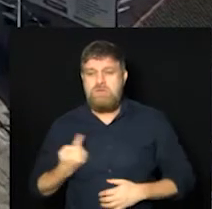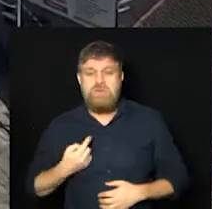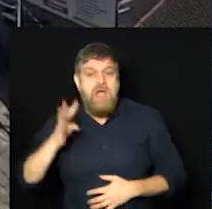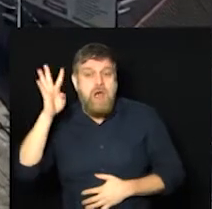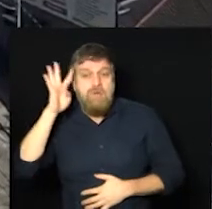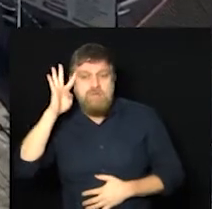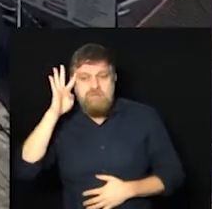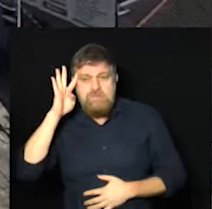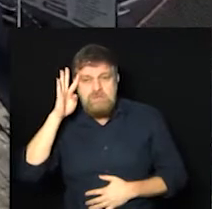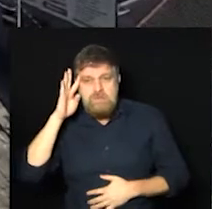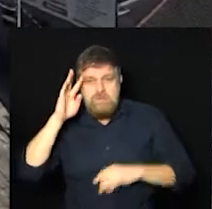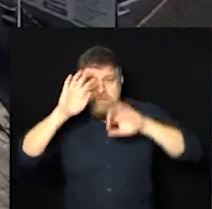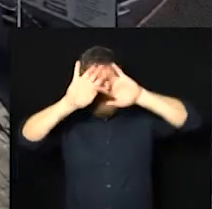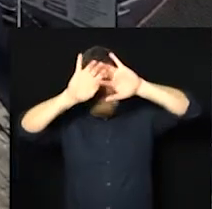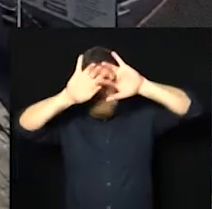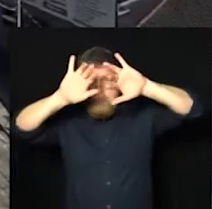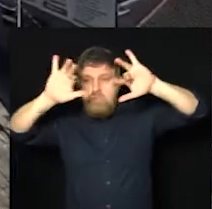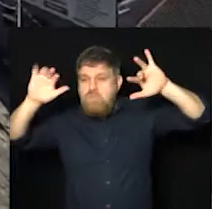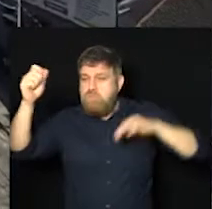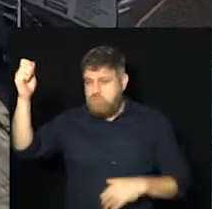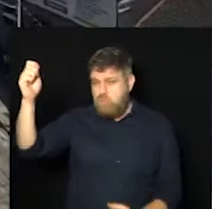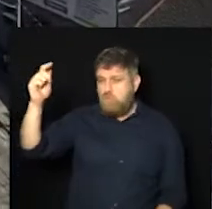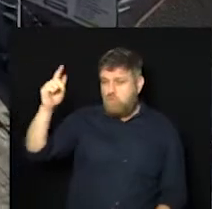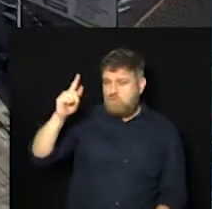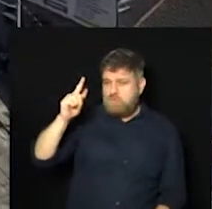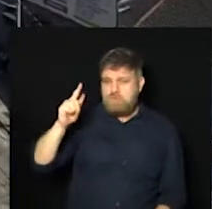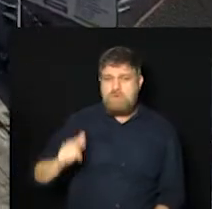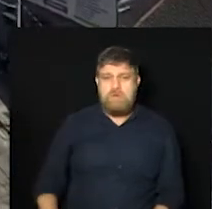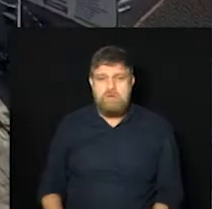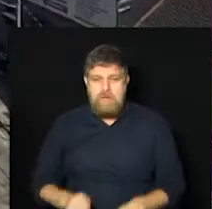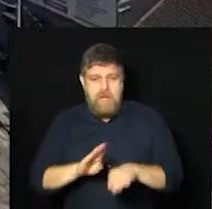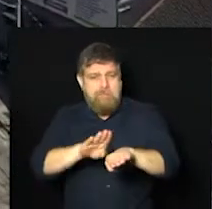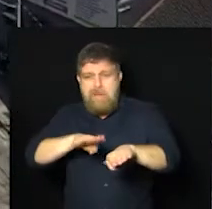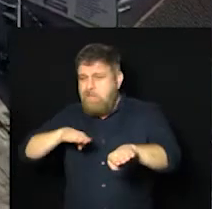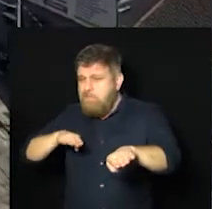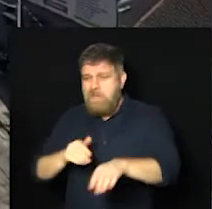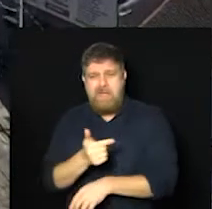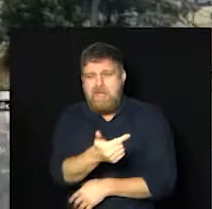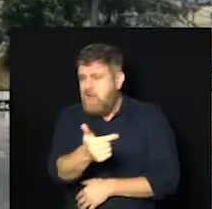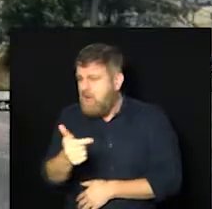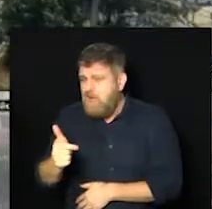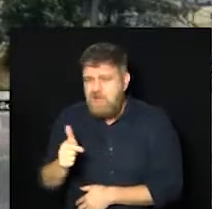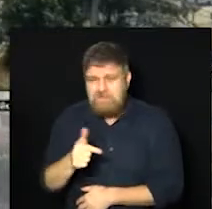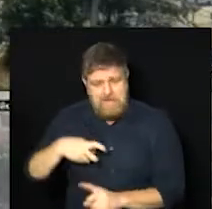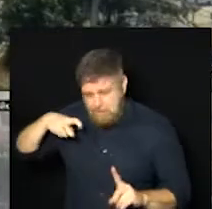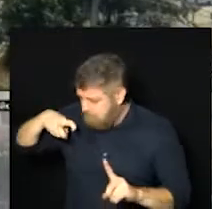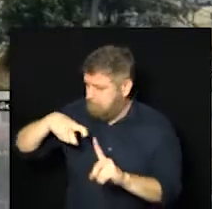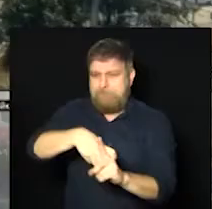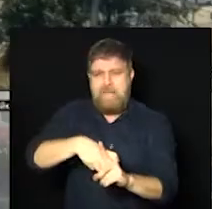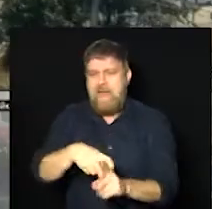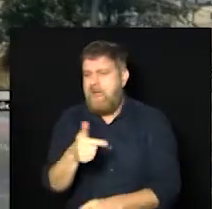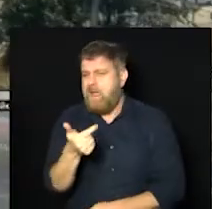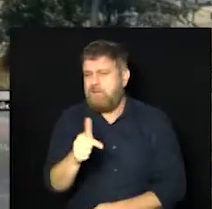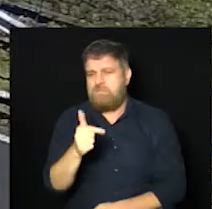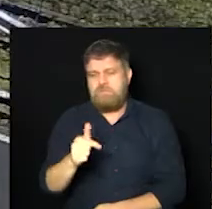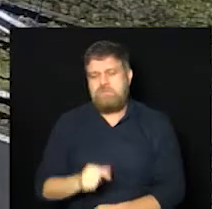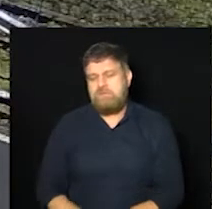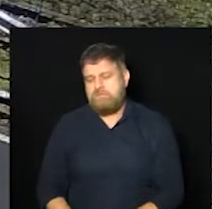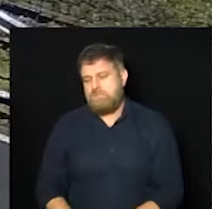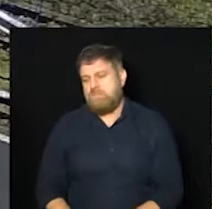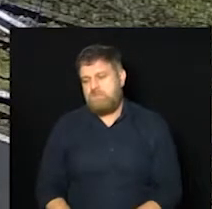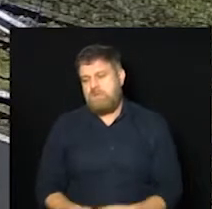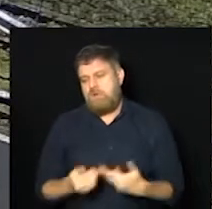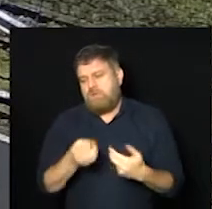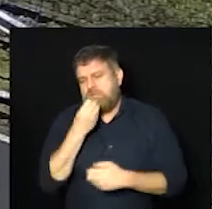o tempo aberto na cidade de Campinas. Então, não há congestionamento, não há acidente na via, o que é sempre uma